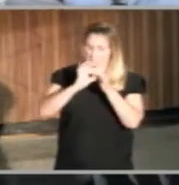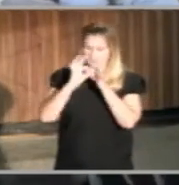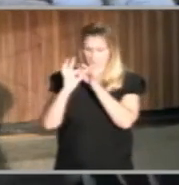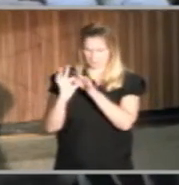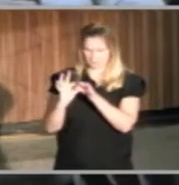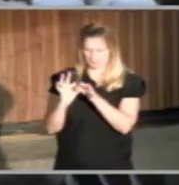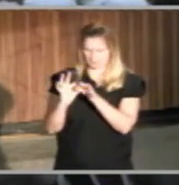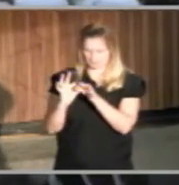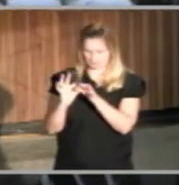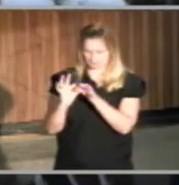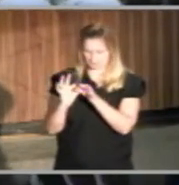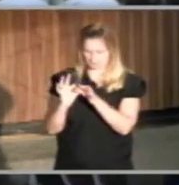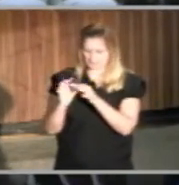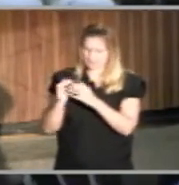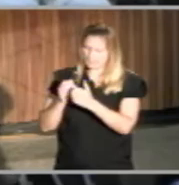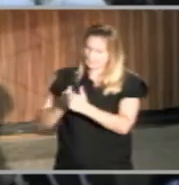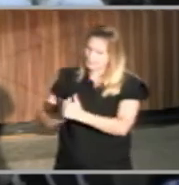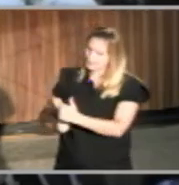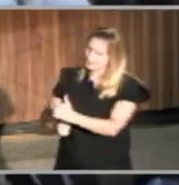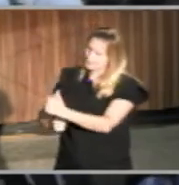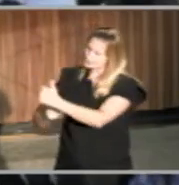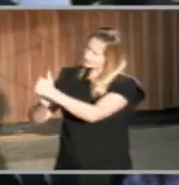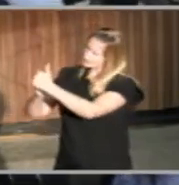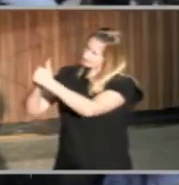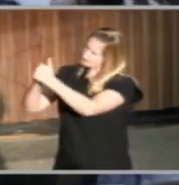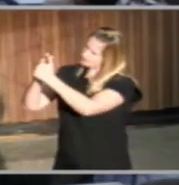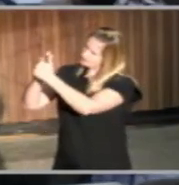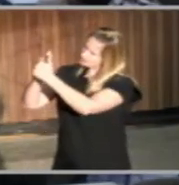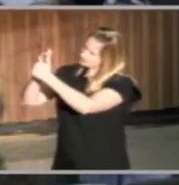nós chegamos bem pertinho do Senhor,